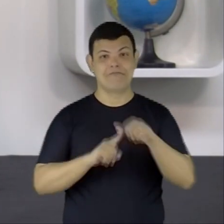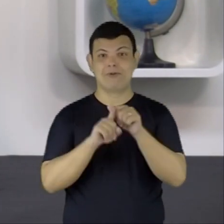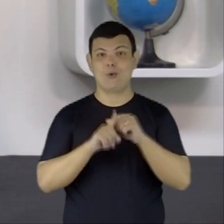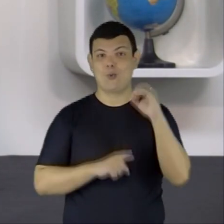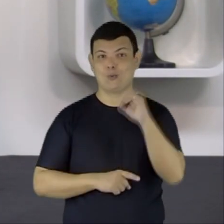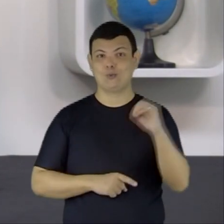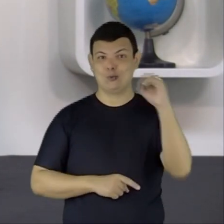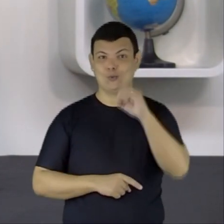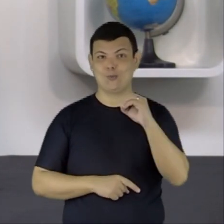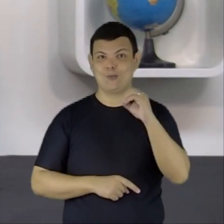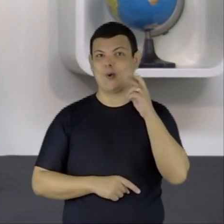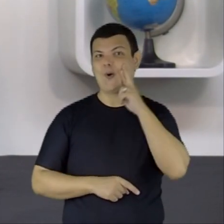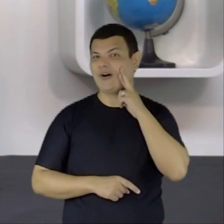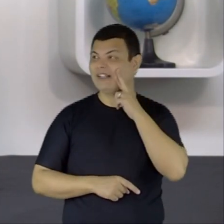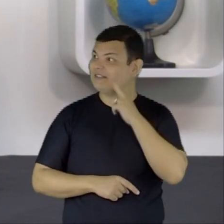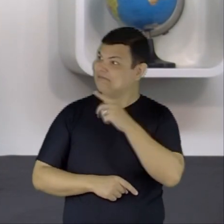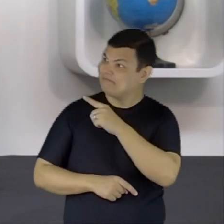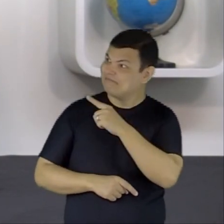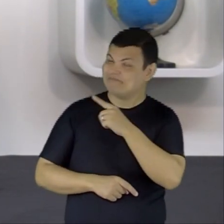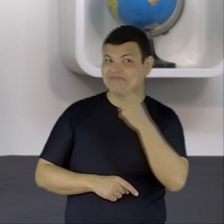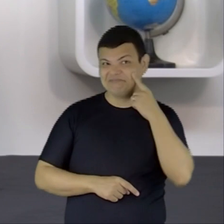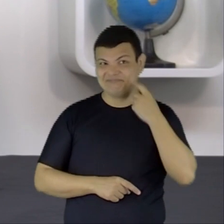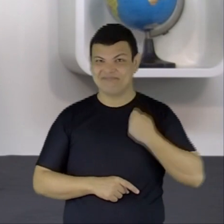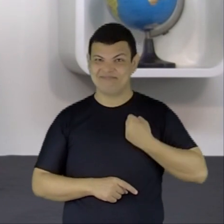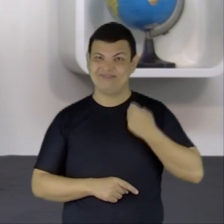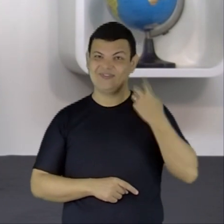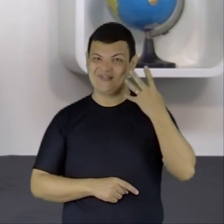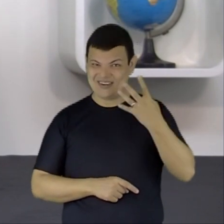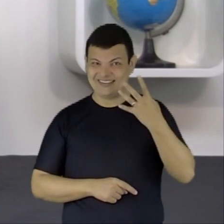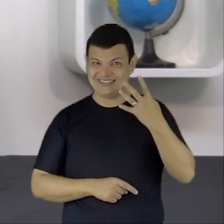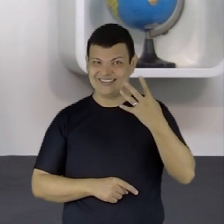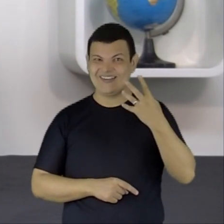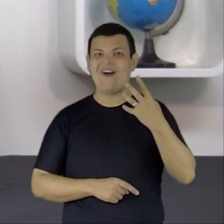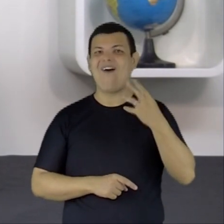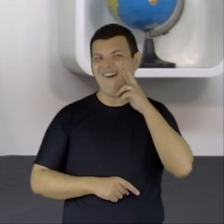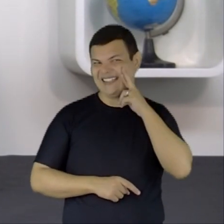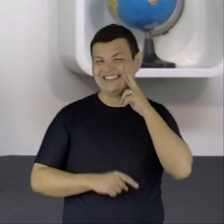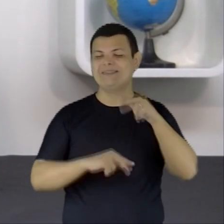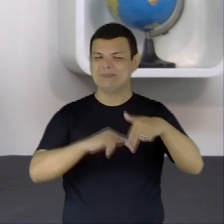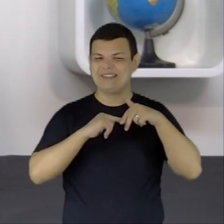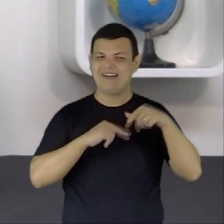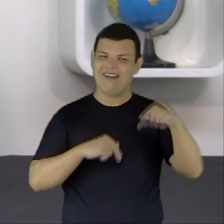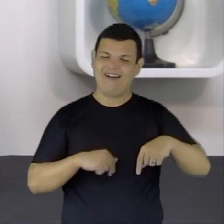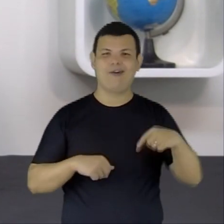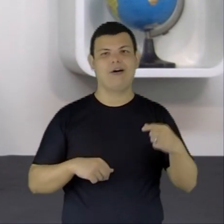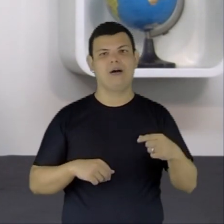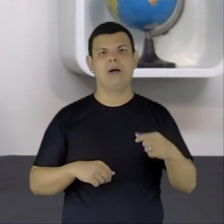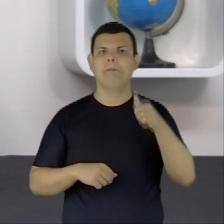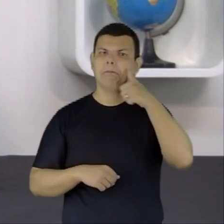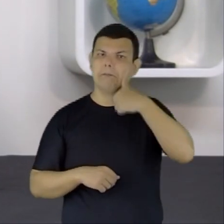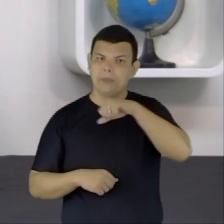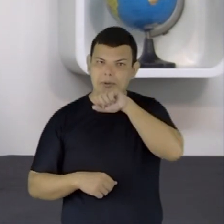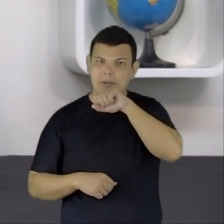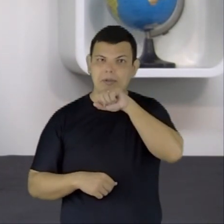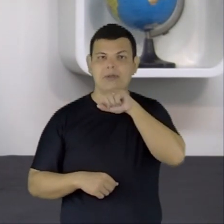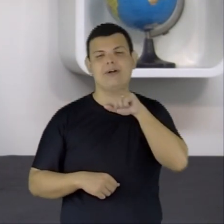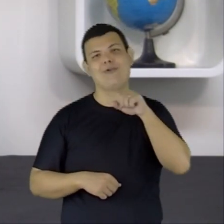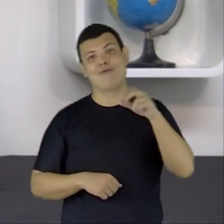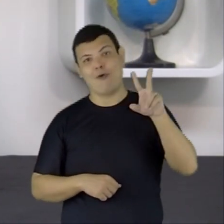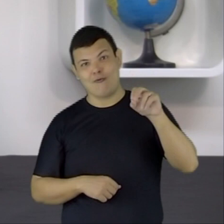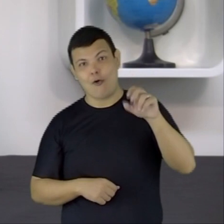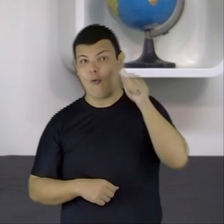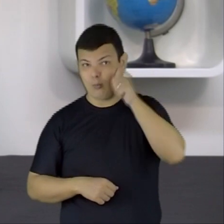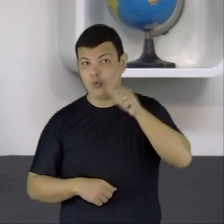nosso 4 aqui mudou de cor. Atenção, mamães, vovós, compareçam às unidades de saúde para vocês fazerem os seus